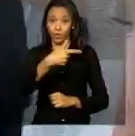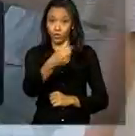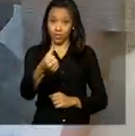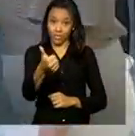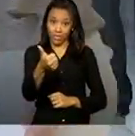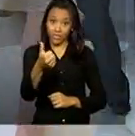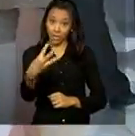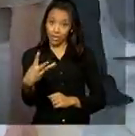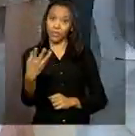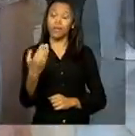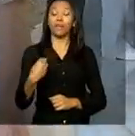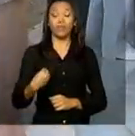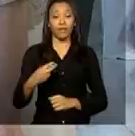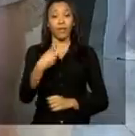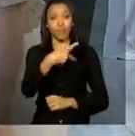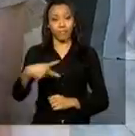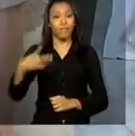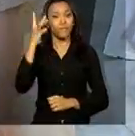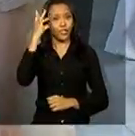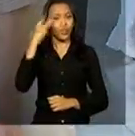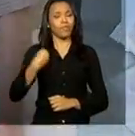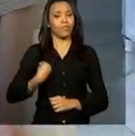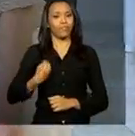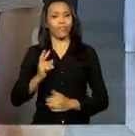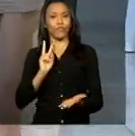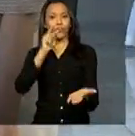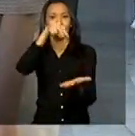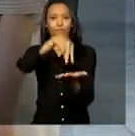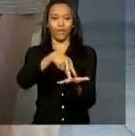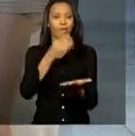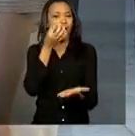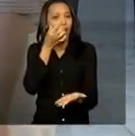Dilma Rousseff esteve lá e participou da cerimônia.